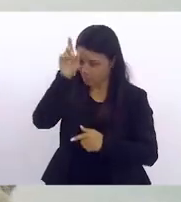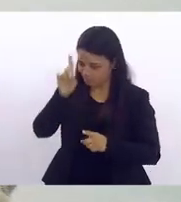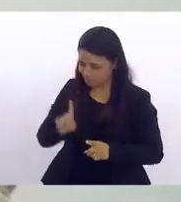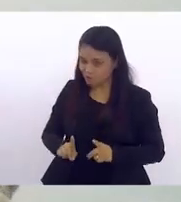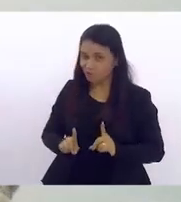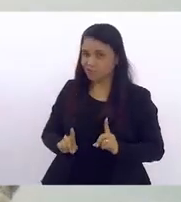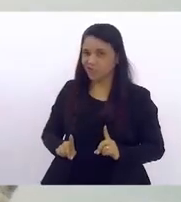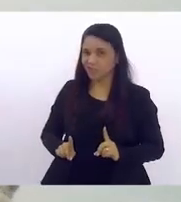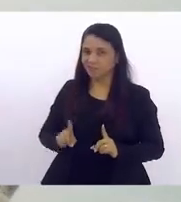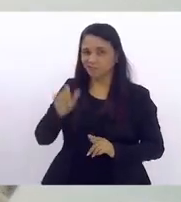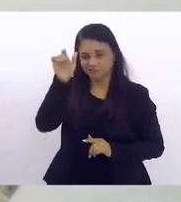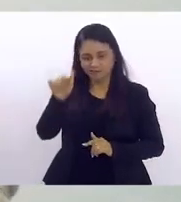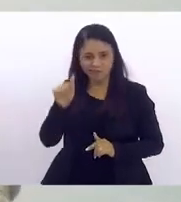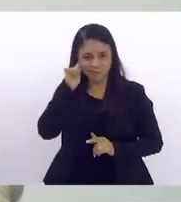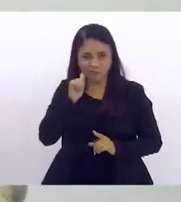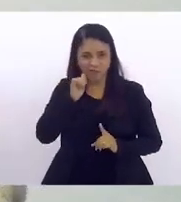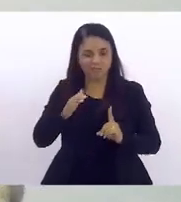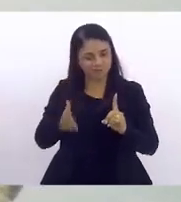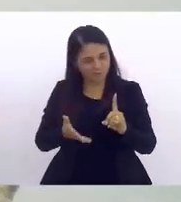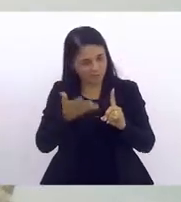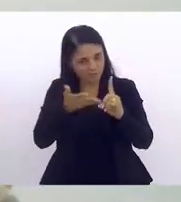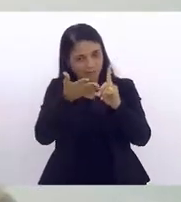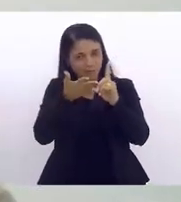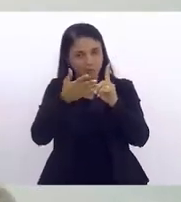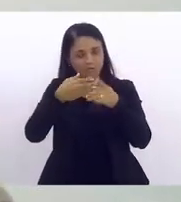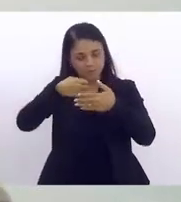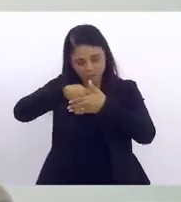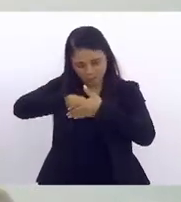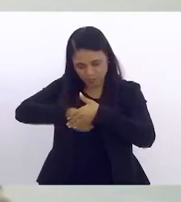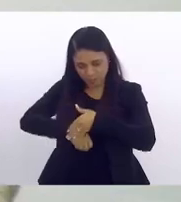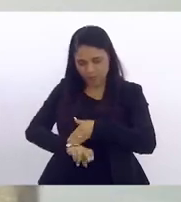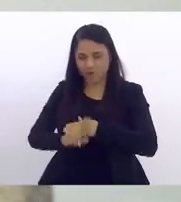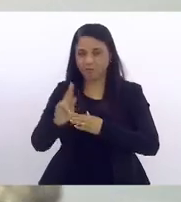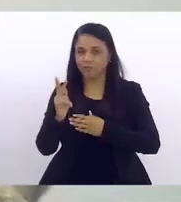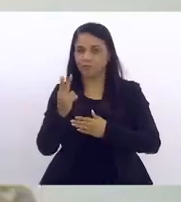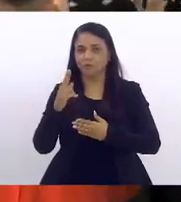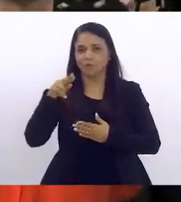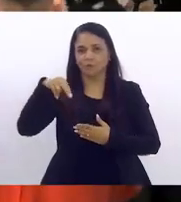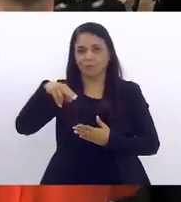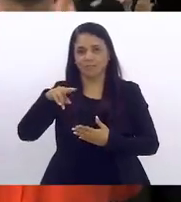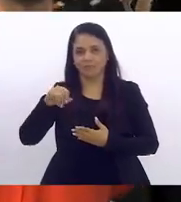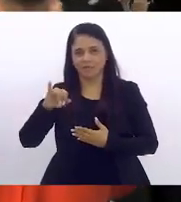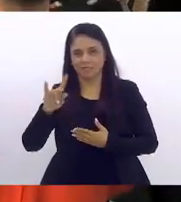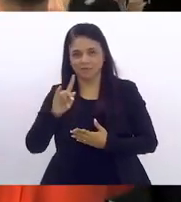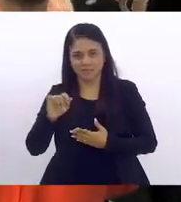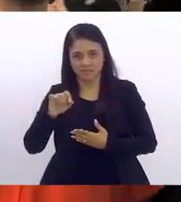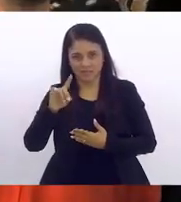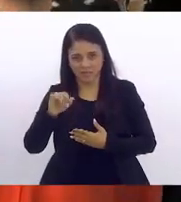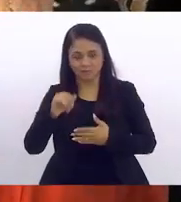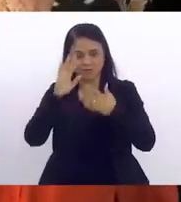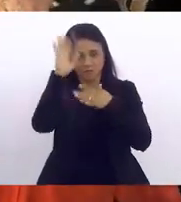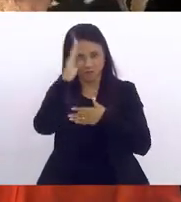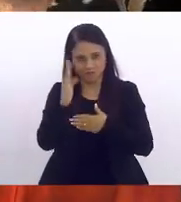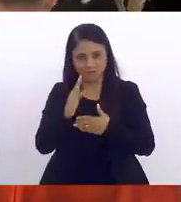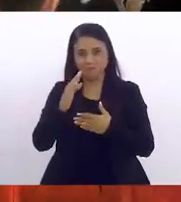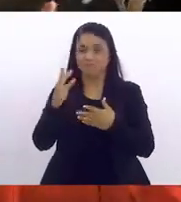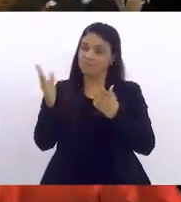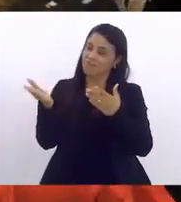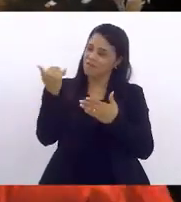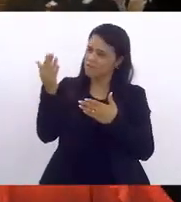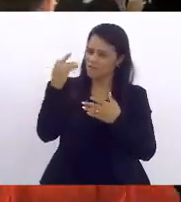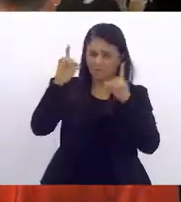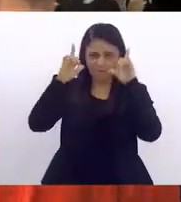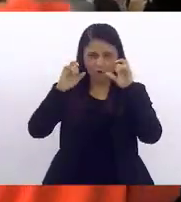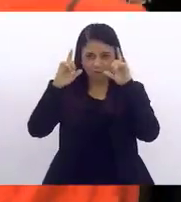mulheres, das doulas e do parto humanizado no Brasil. Venho para cá para fazer uma foto antes de dispersar, por isso que